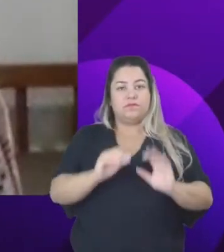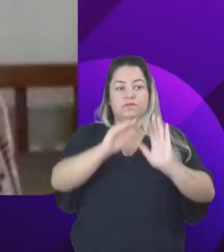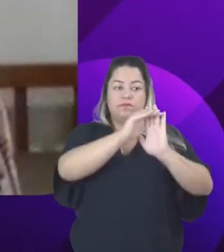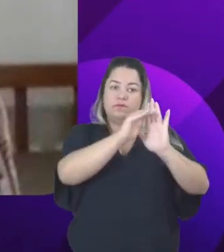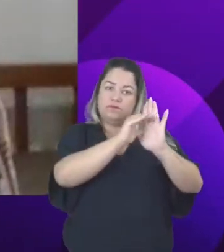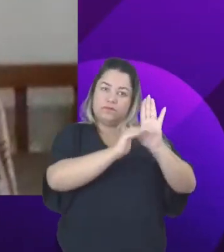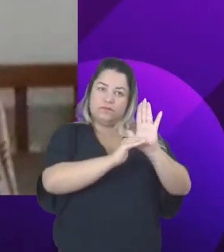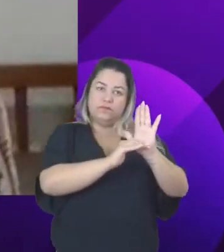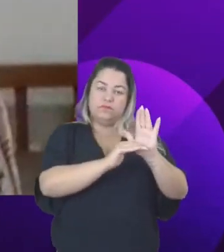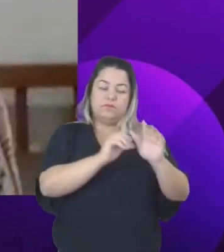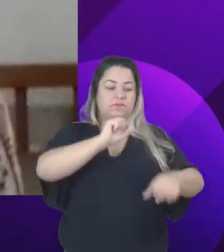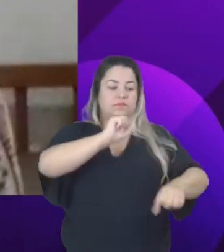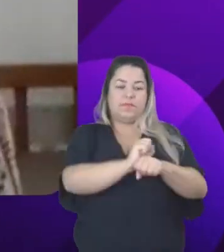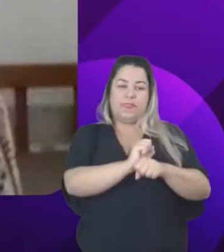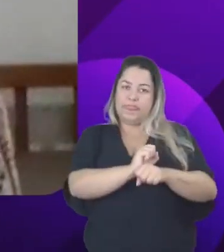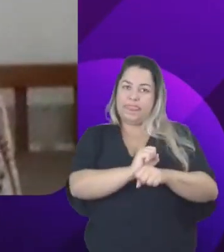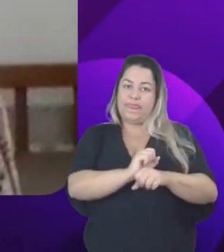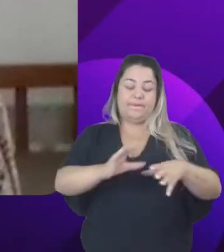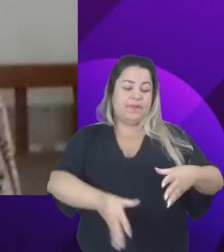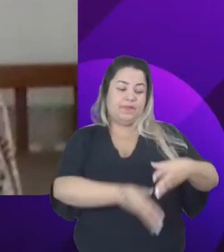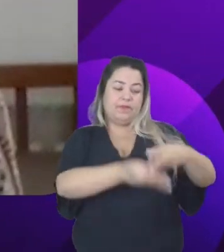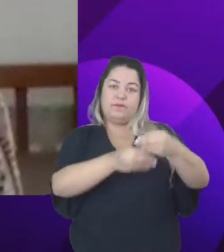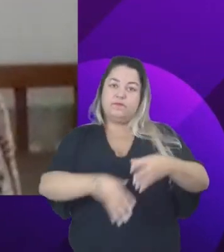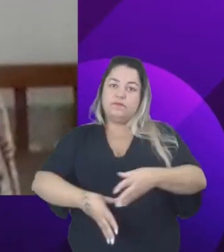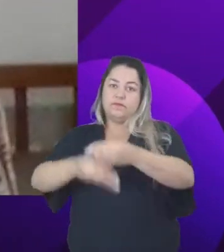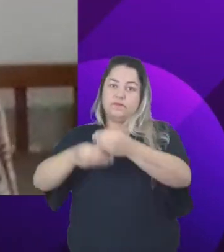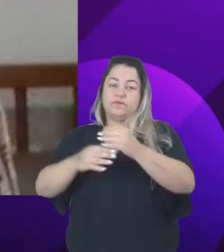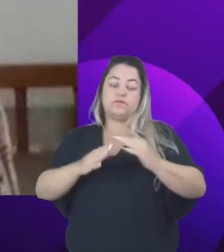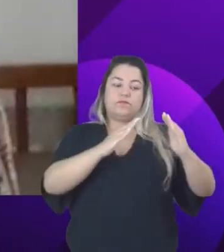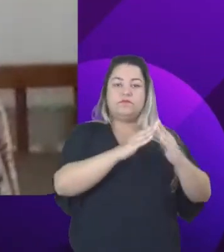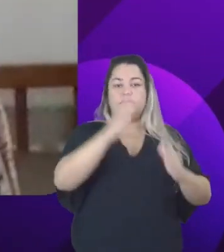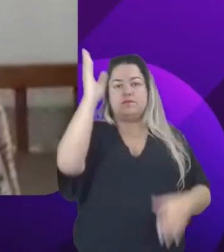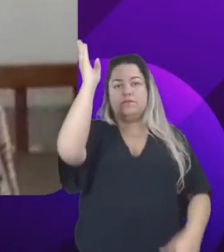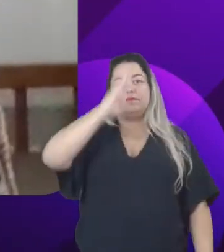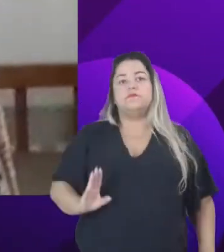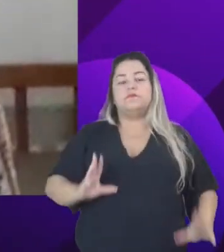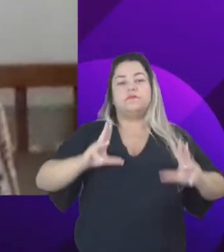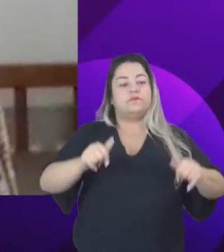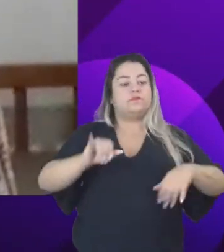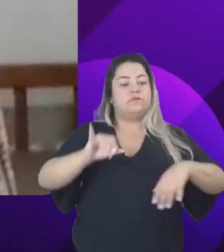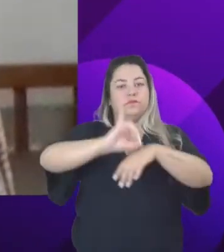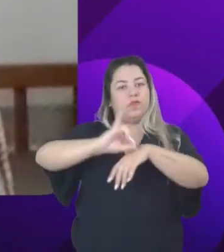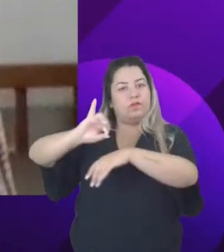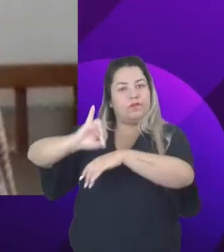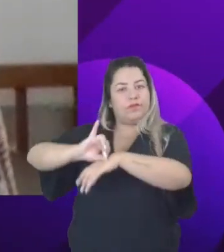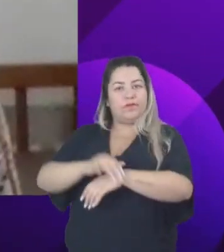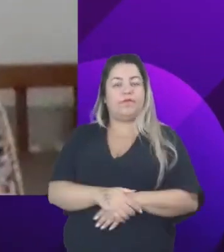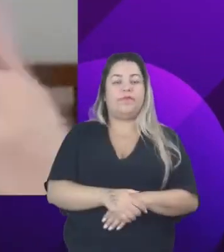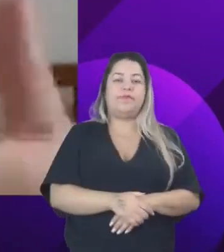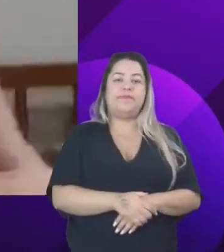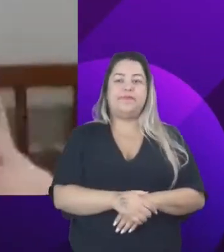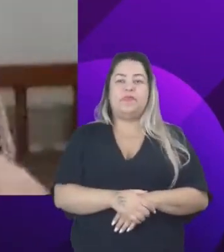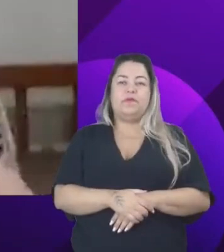programa ficou parado, implementando as casas da mulher brasileira em todas as capitais